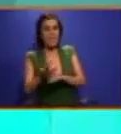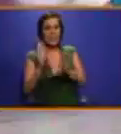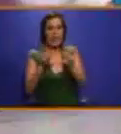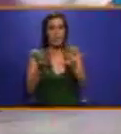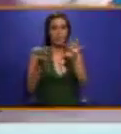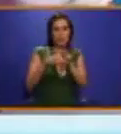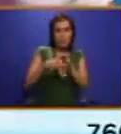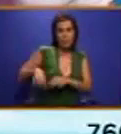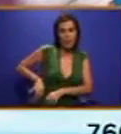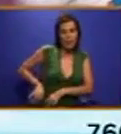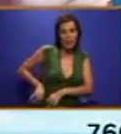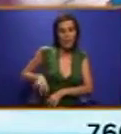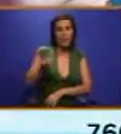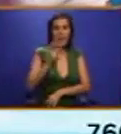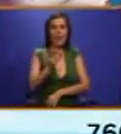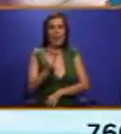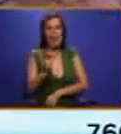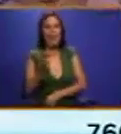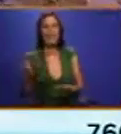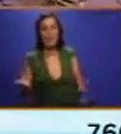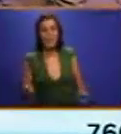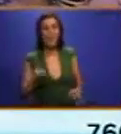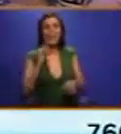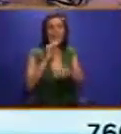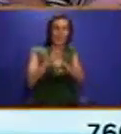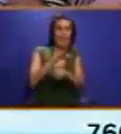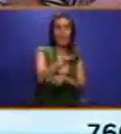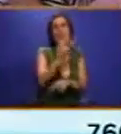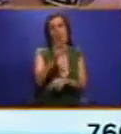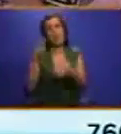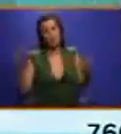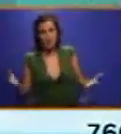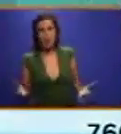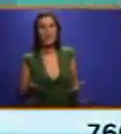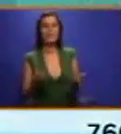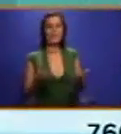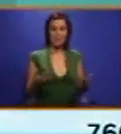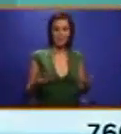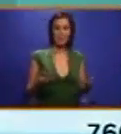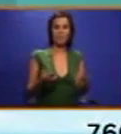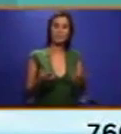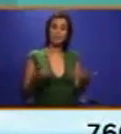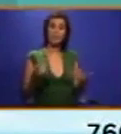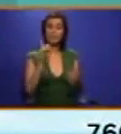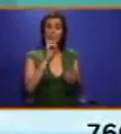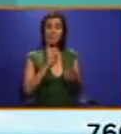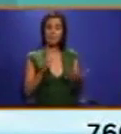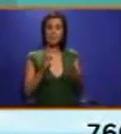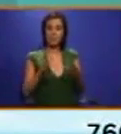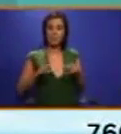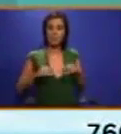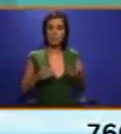etiquetas porque essas não servem para nada esse tipo de coisas e outras opções essas ela está